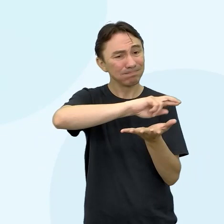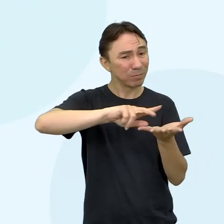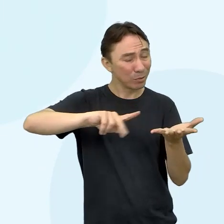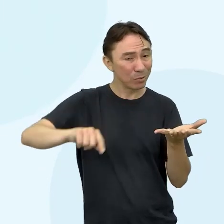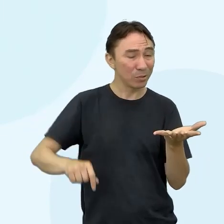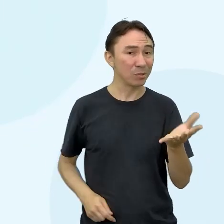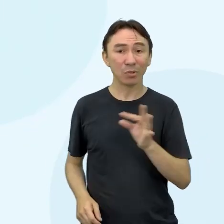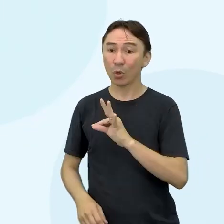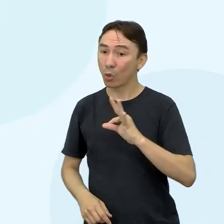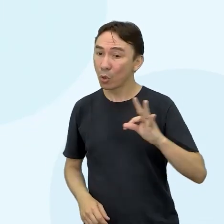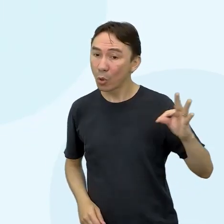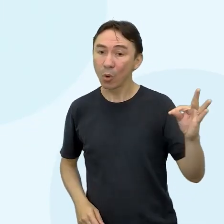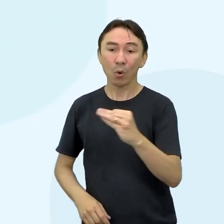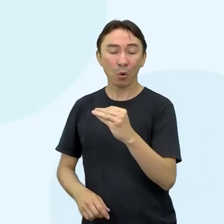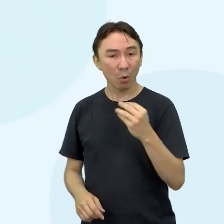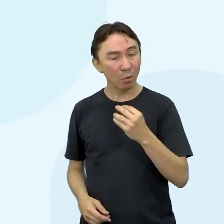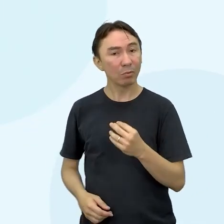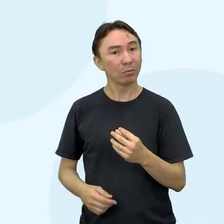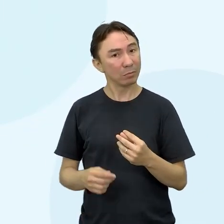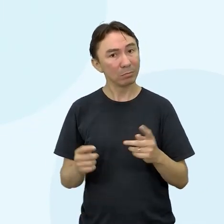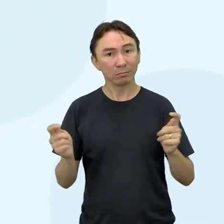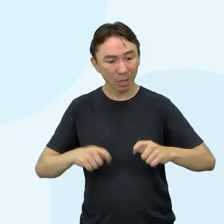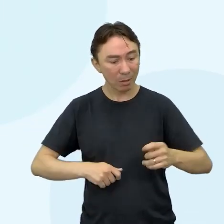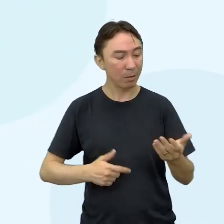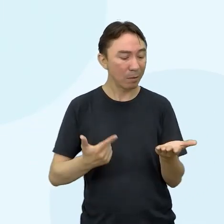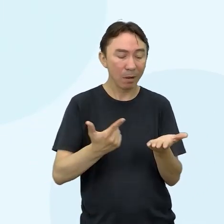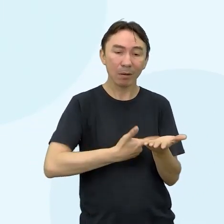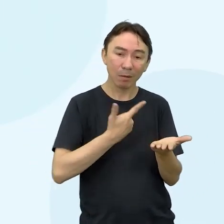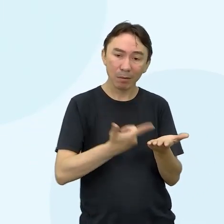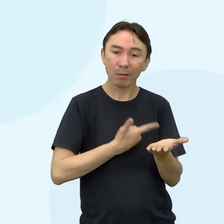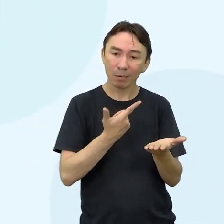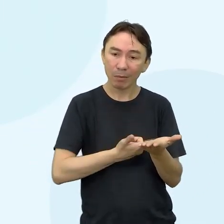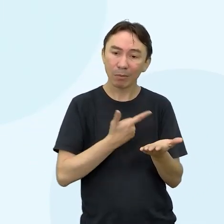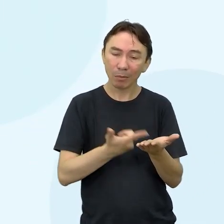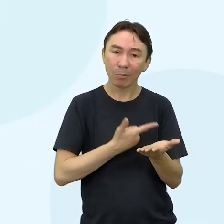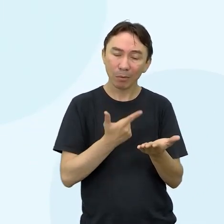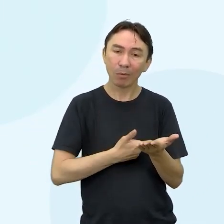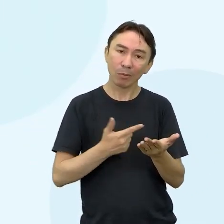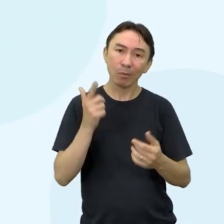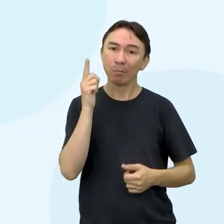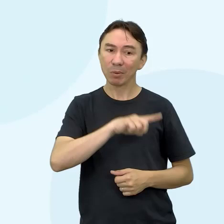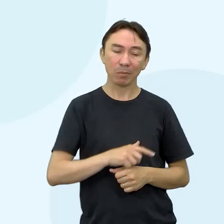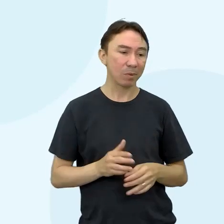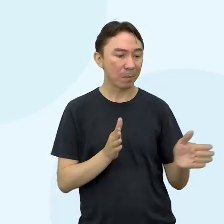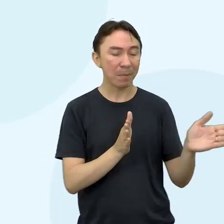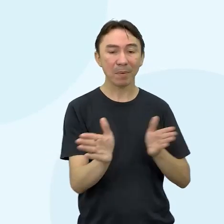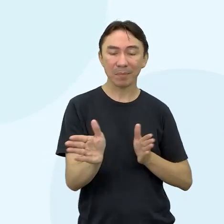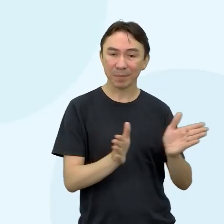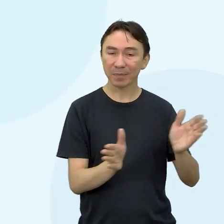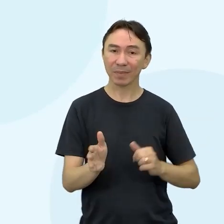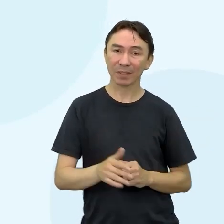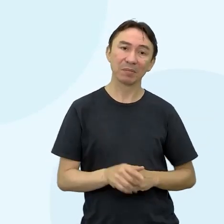à literatura, tanto estudantes com ou sem deficiência, né? Então,